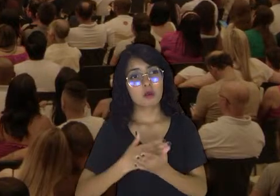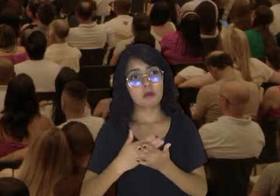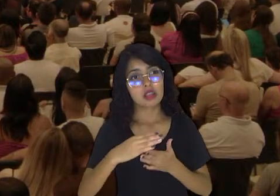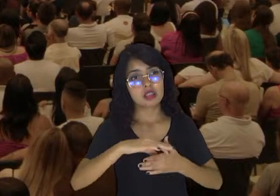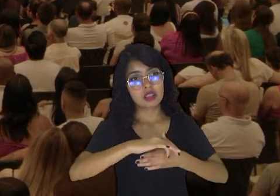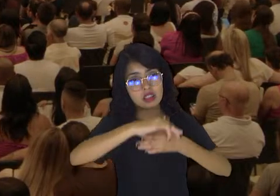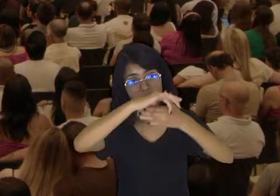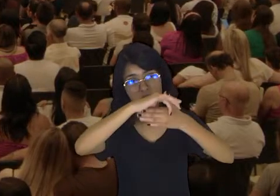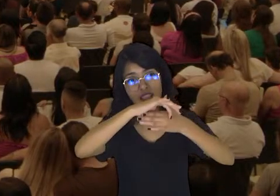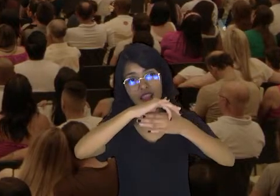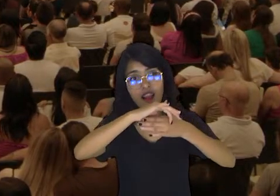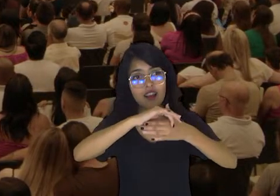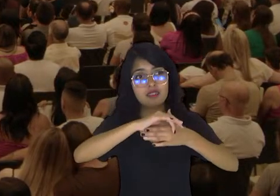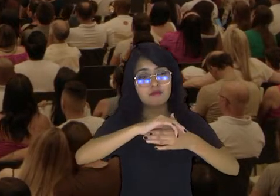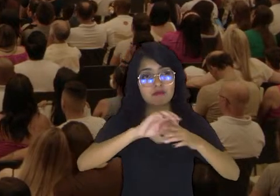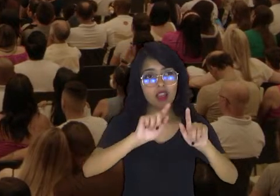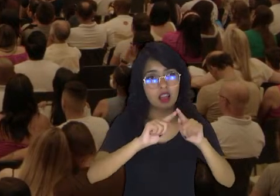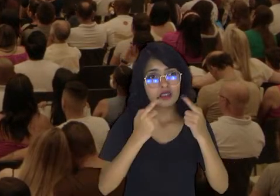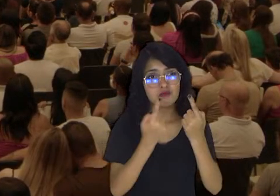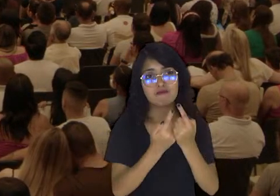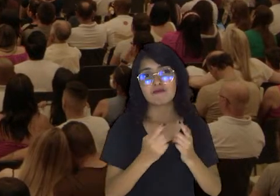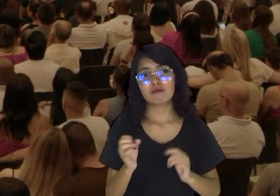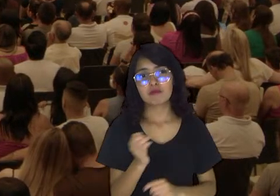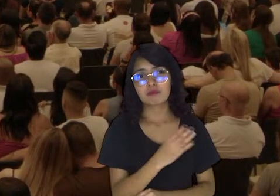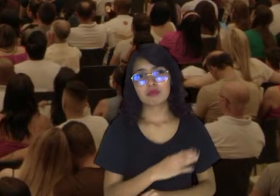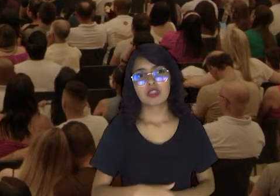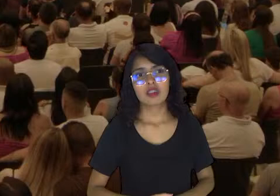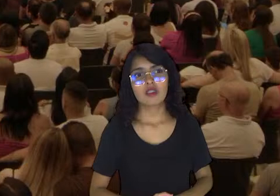isso, assumam a nova célula, né? Tem mais?